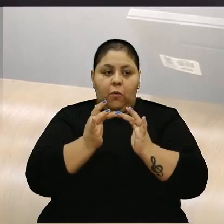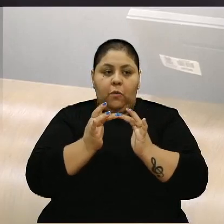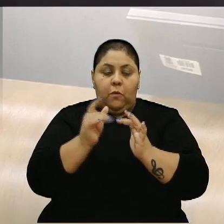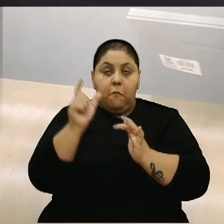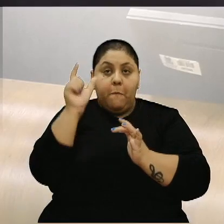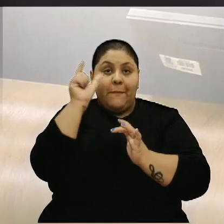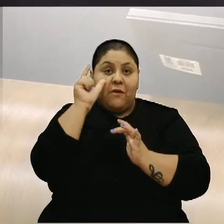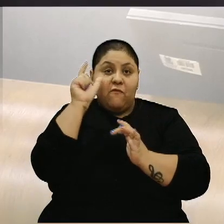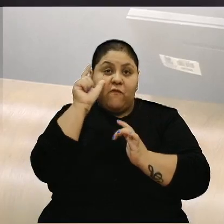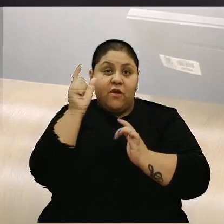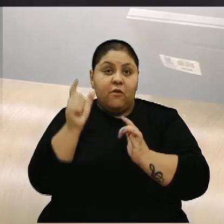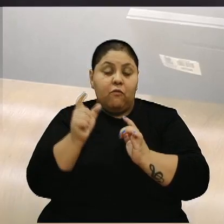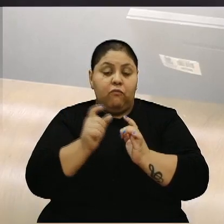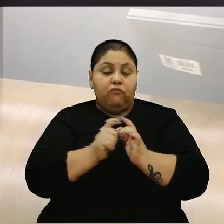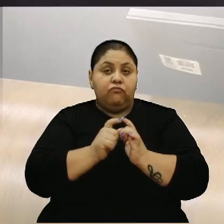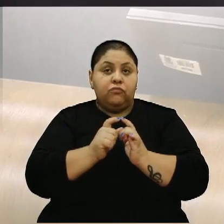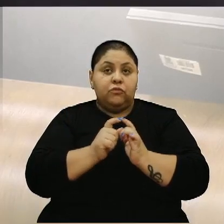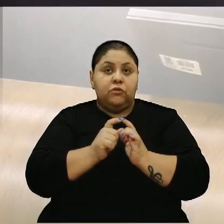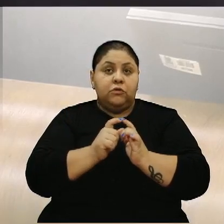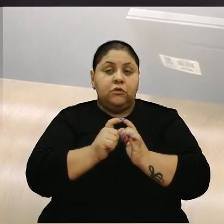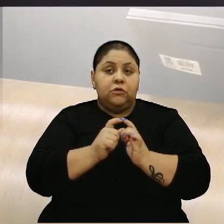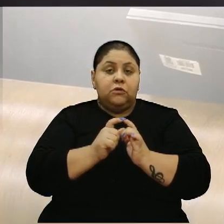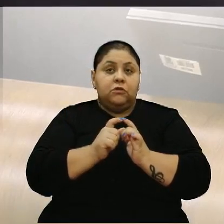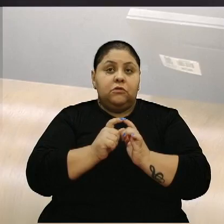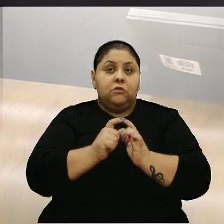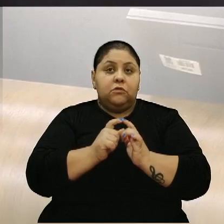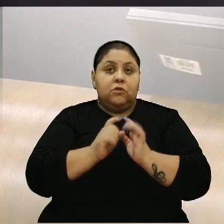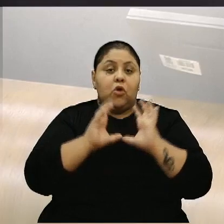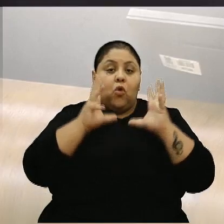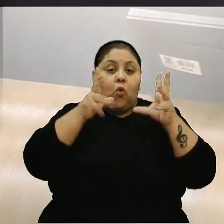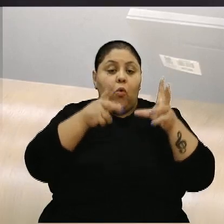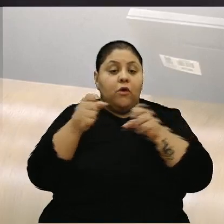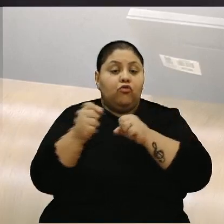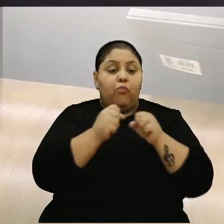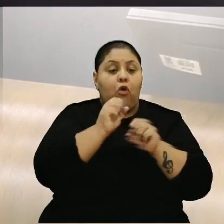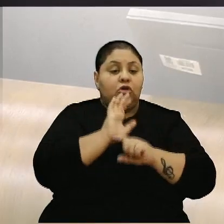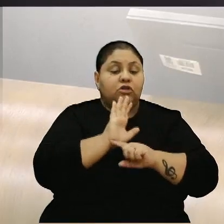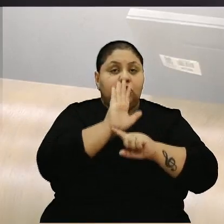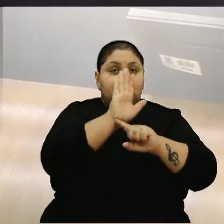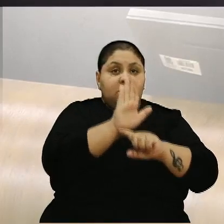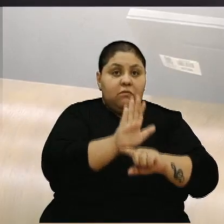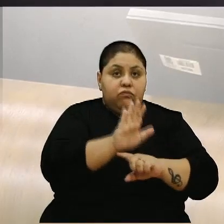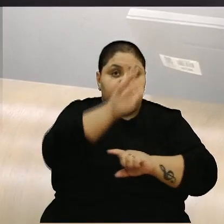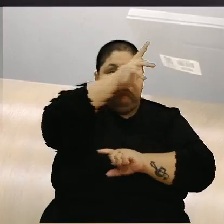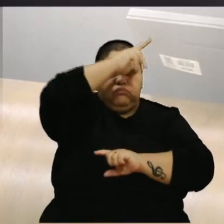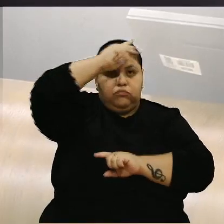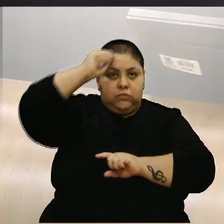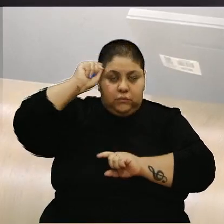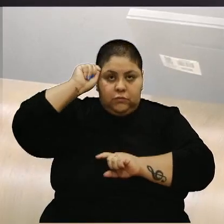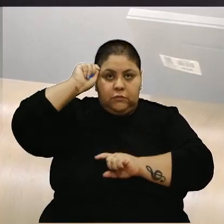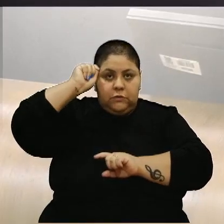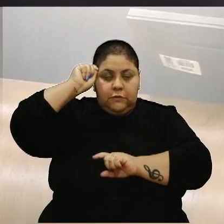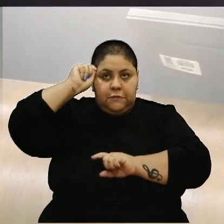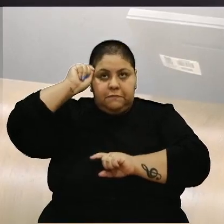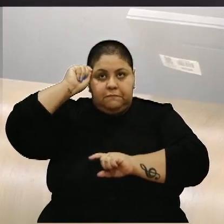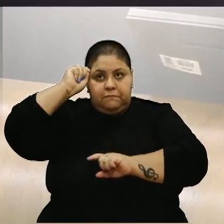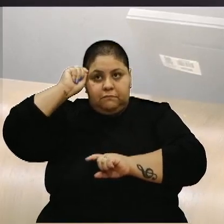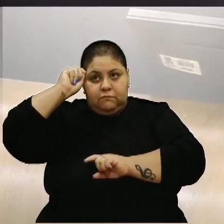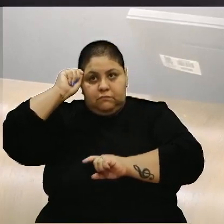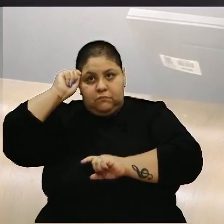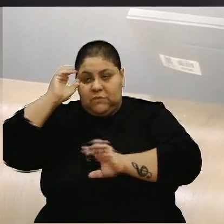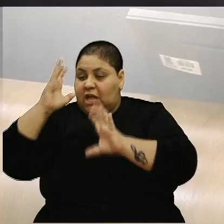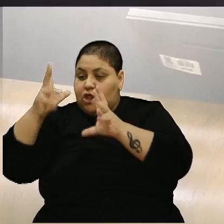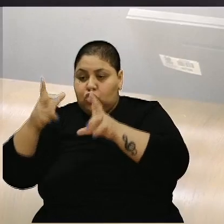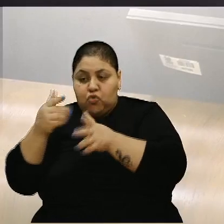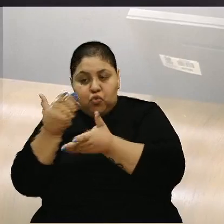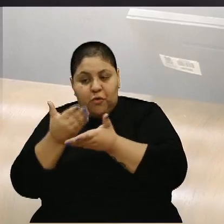tamanho para ver a quantidade e o quanto pode auxiliar, né, essas prefeituras também com relação a tudo aquilo que foi